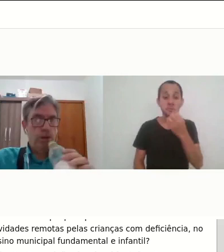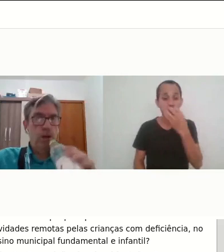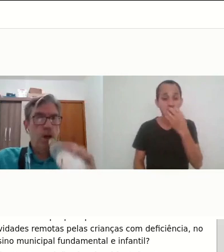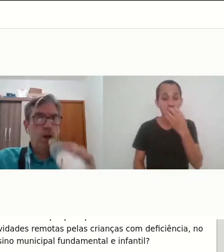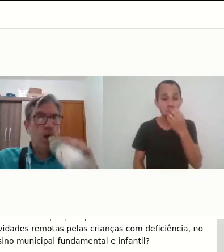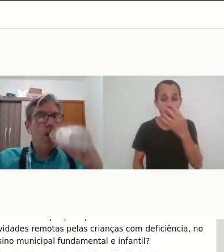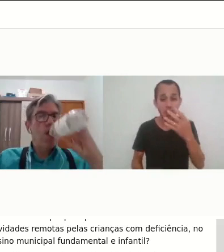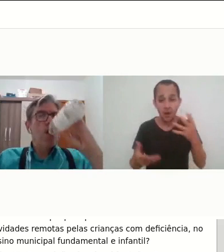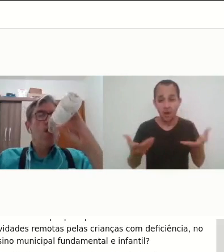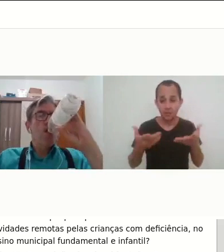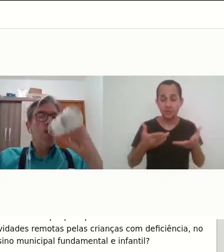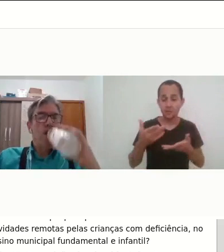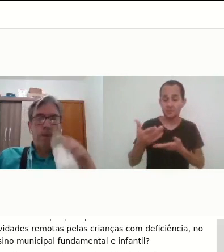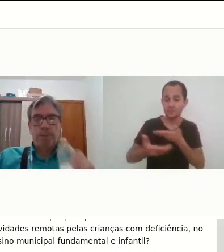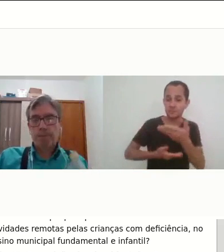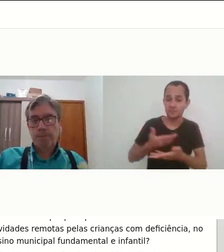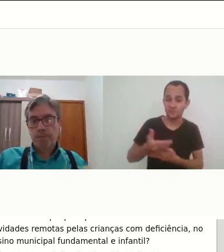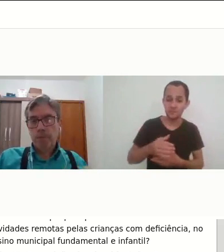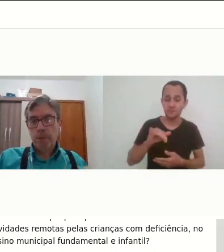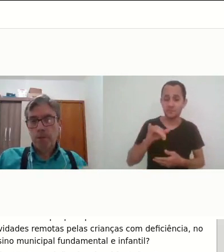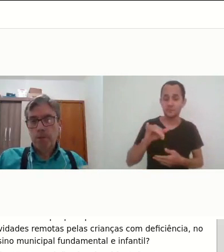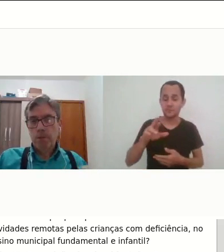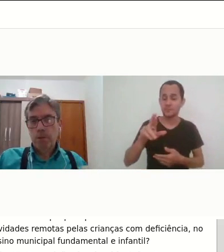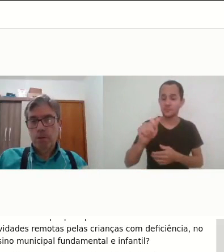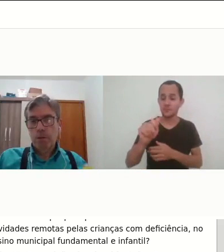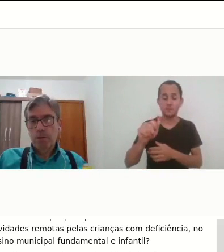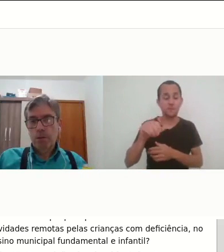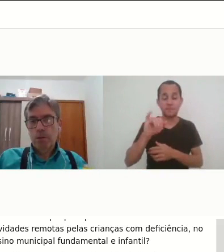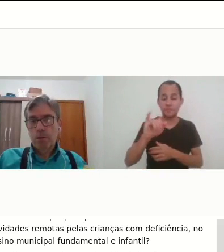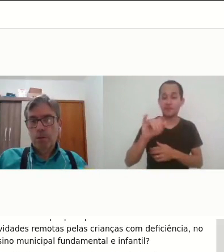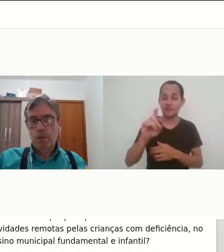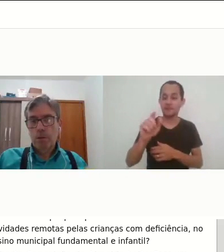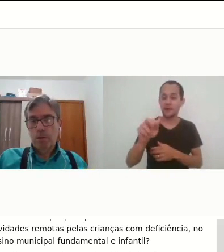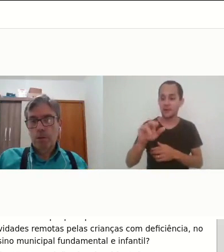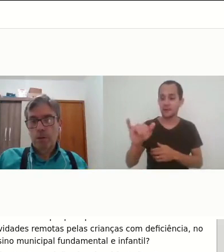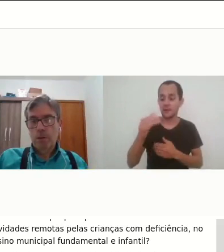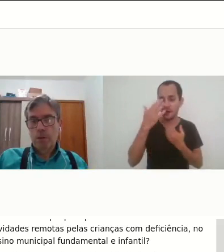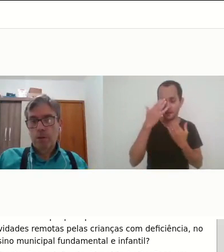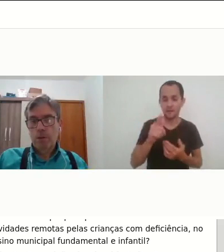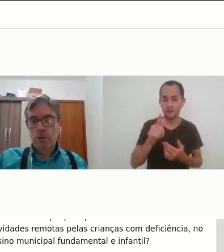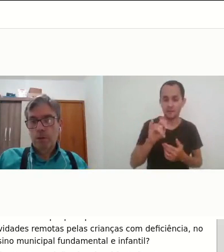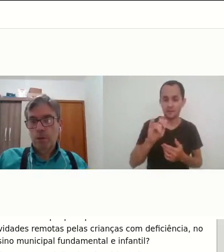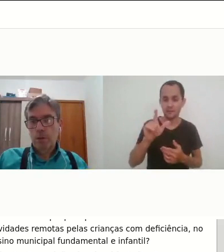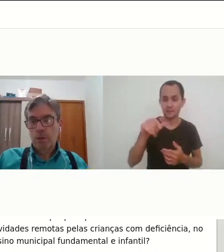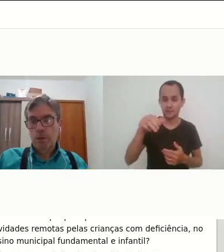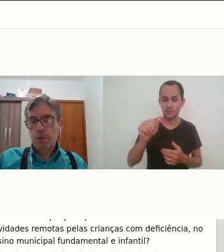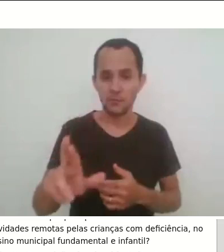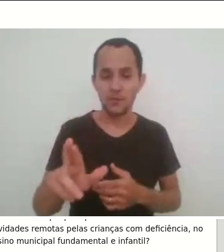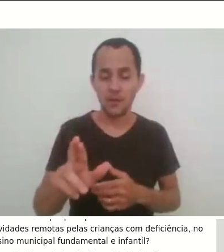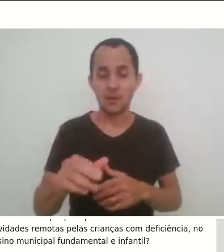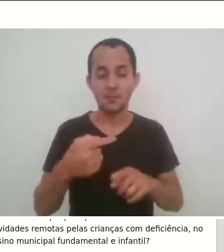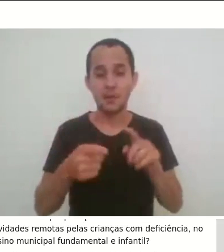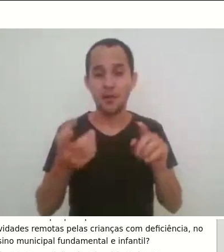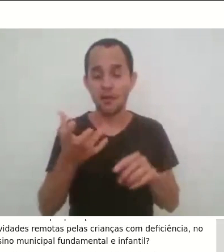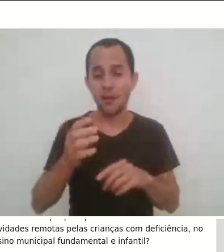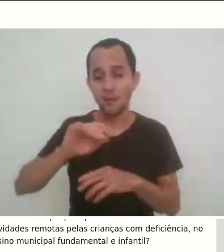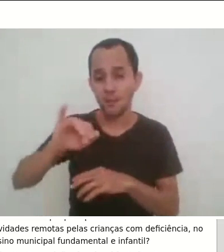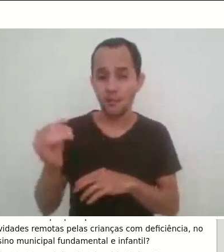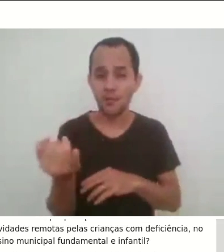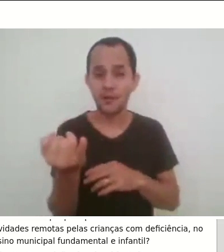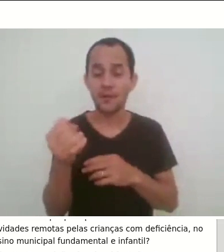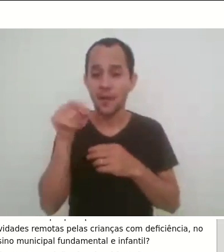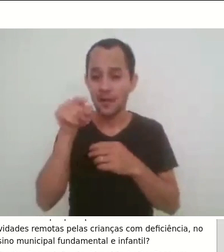palavra então para o Idari, agradeço o Gilmar, sua fala foi muito instigante, e gostaria de aproveitar na fala do